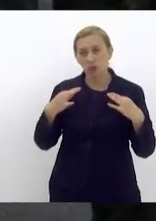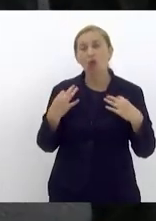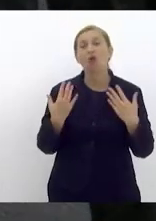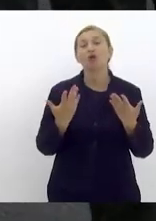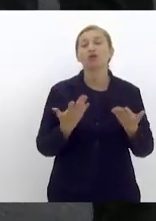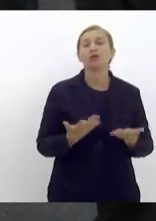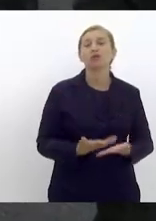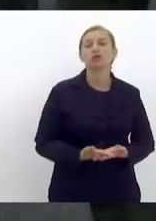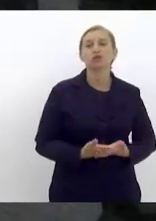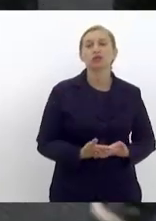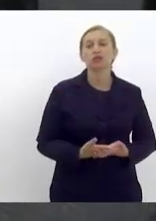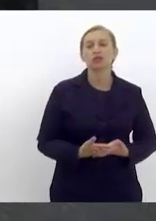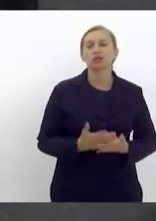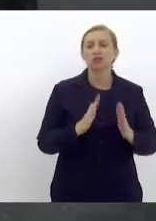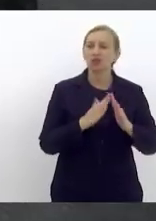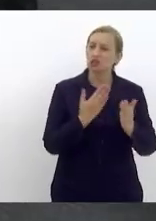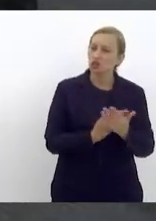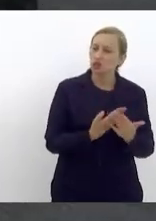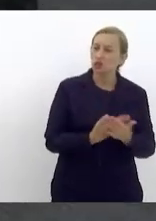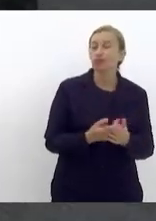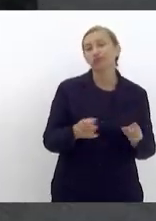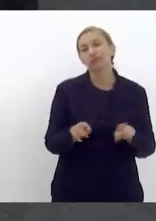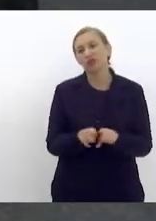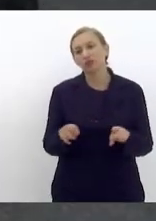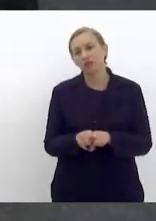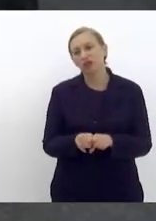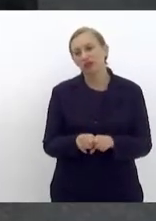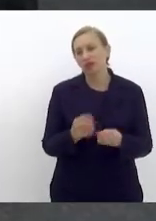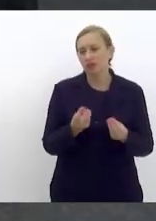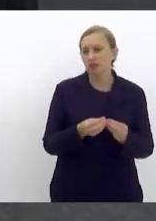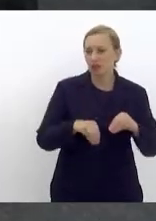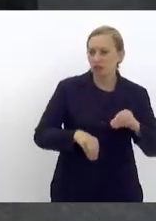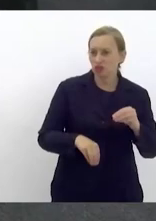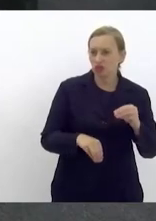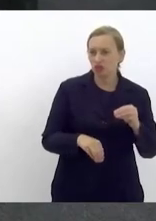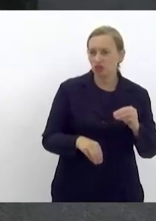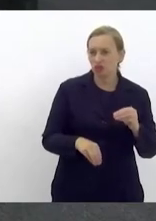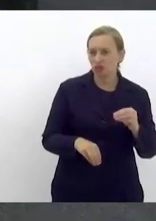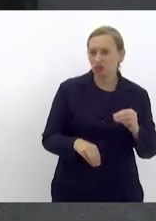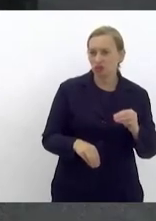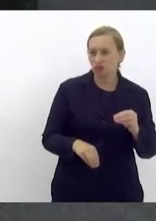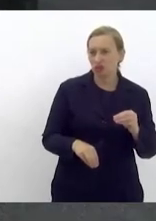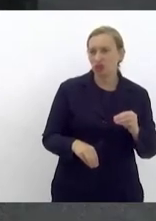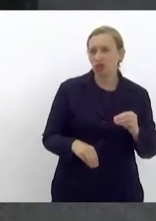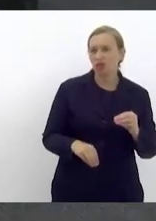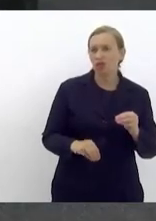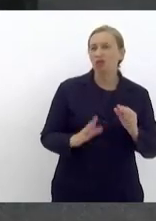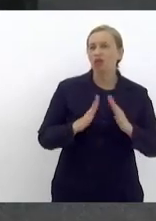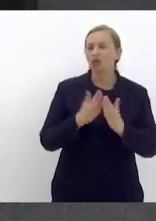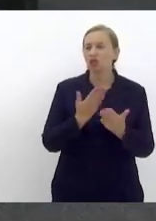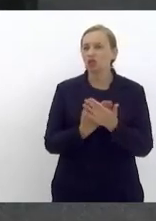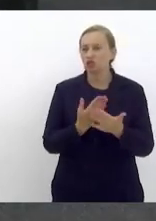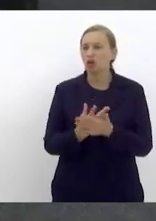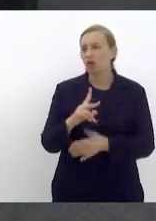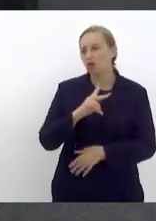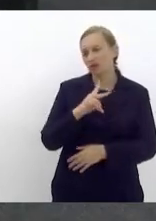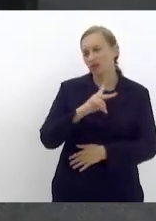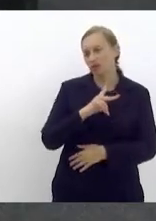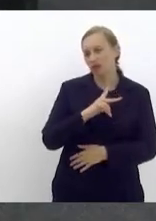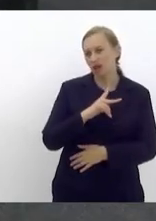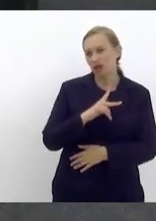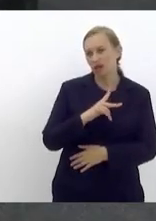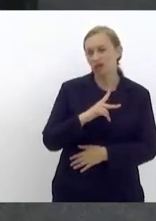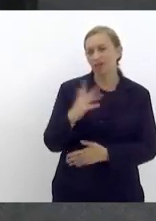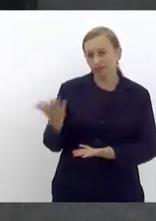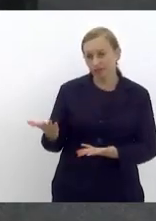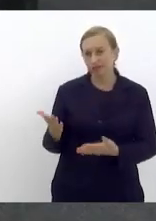de uniformização, e também encareça na parte privada aos pais responsáveis dos alunos. E